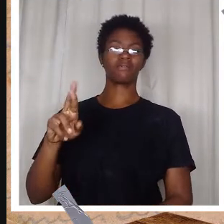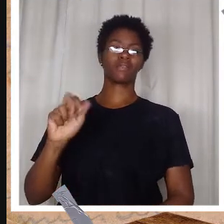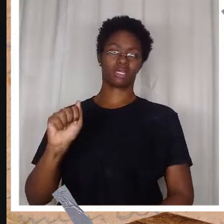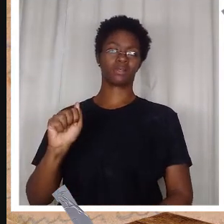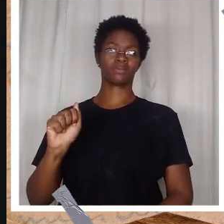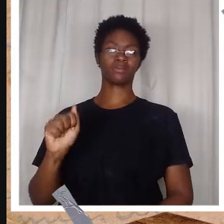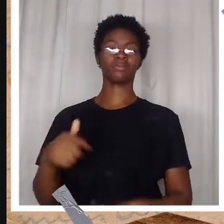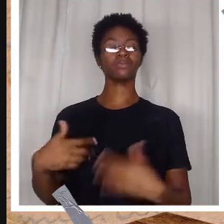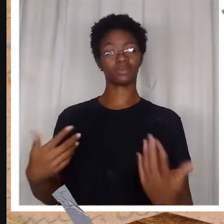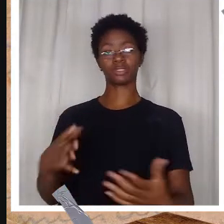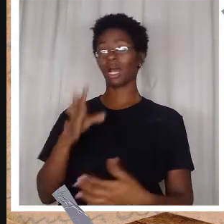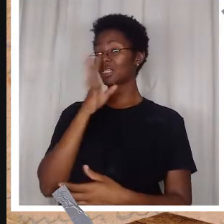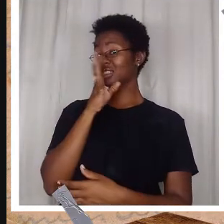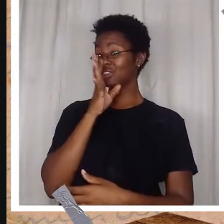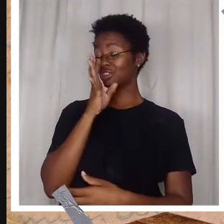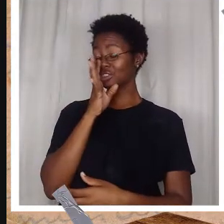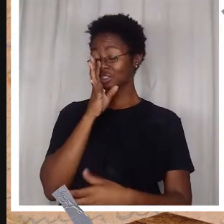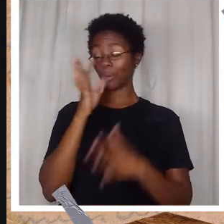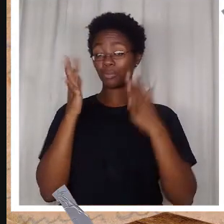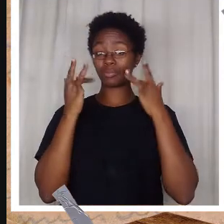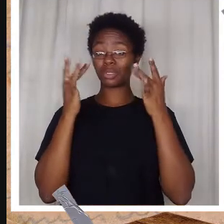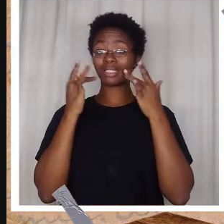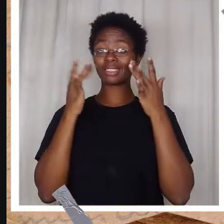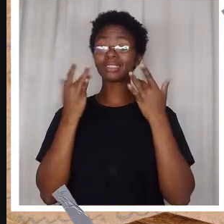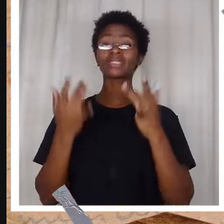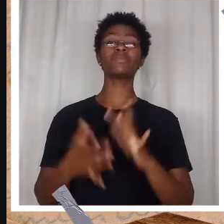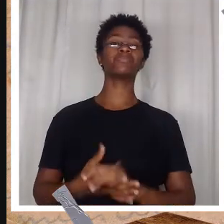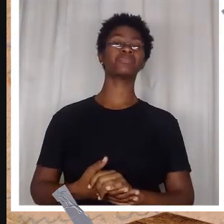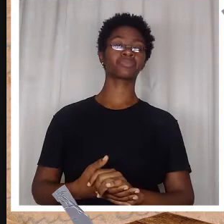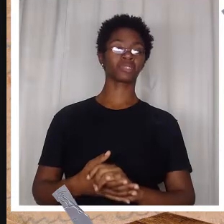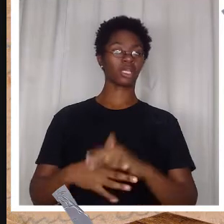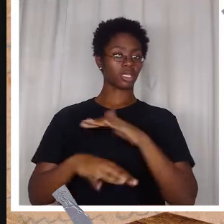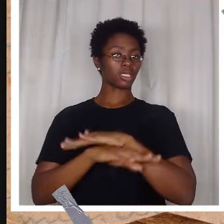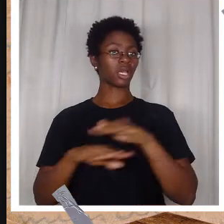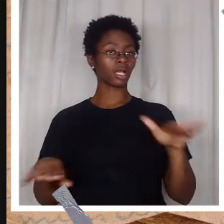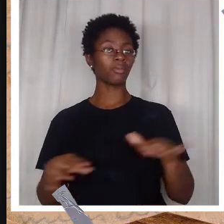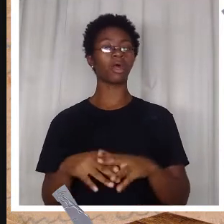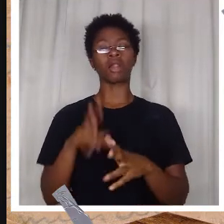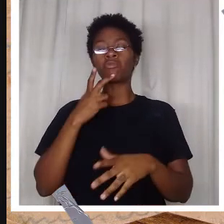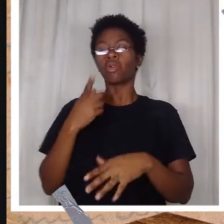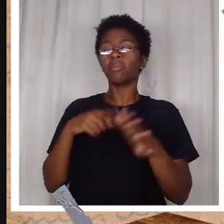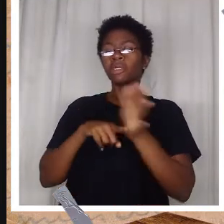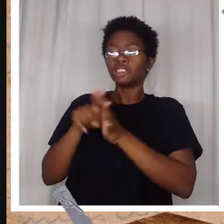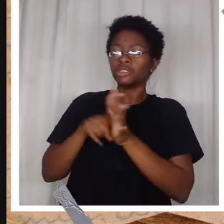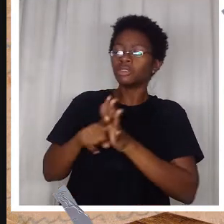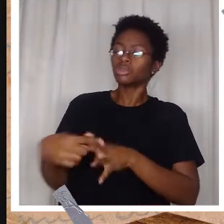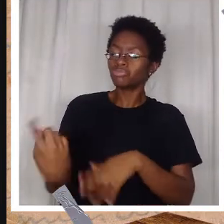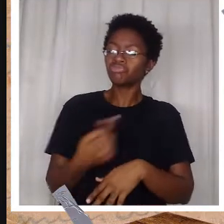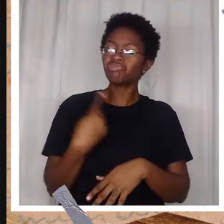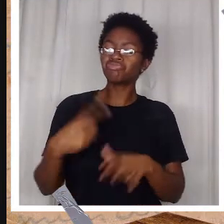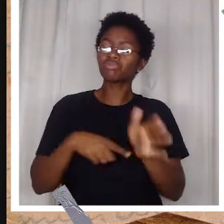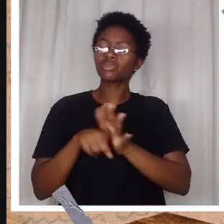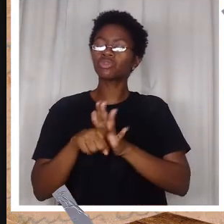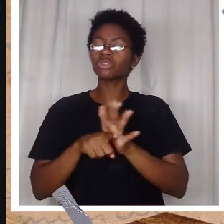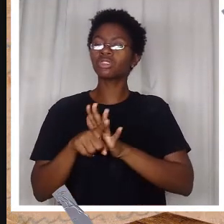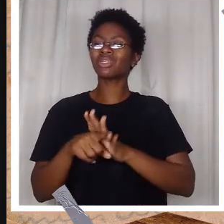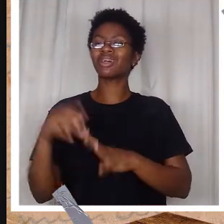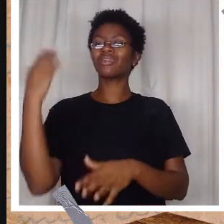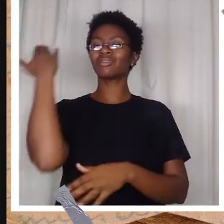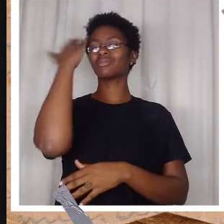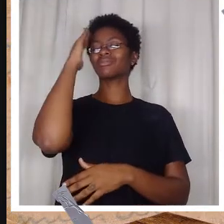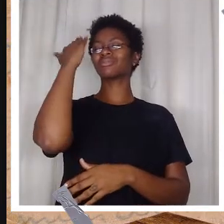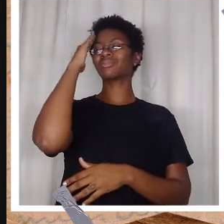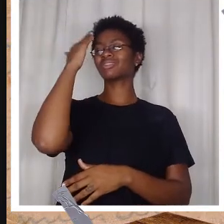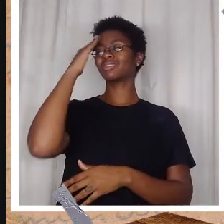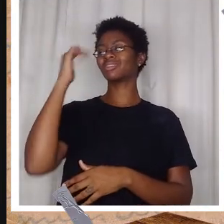assistiu a peça e quando a peça terminou, ela falou da pesquisa que a gente fez, ali eu entendi que eu